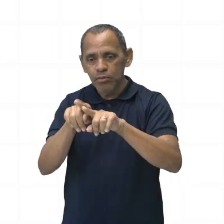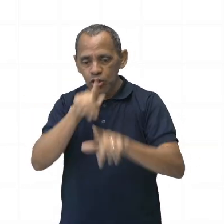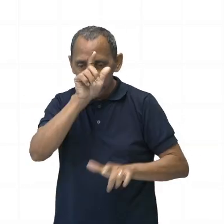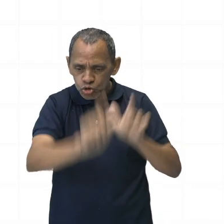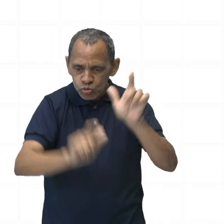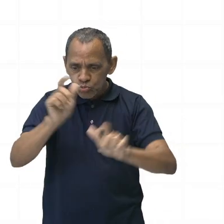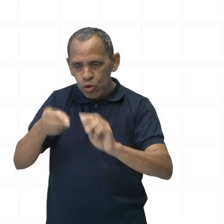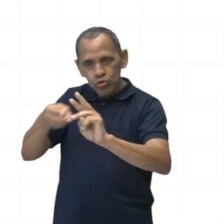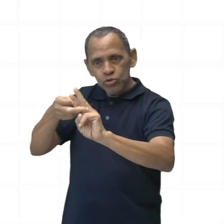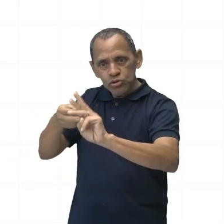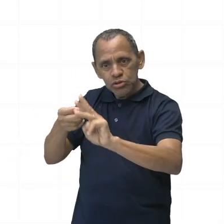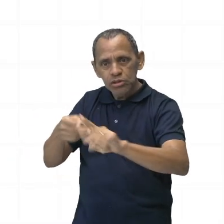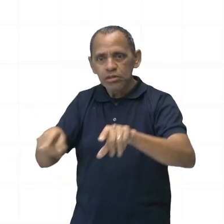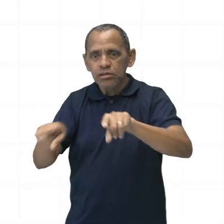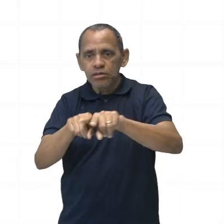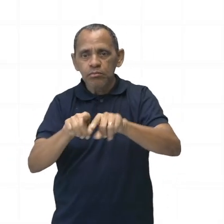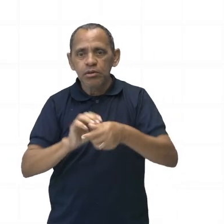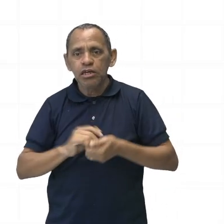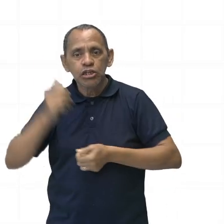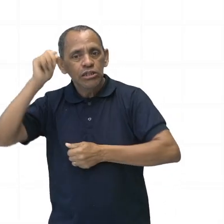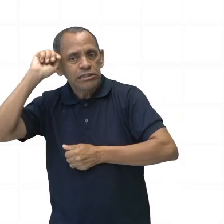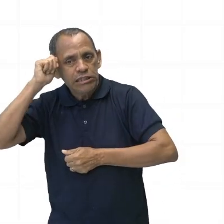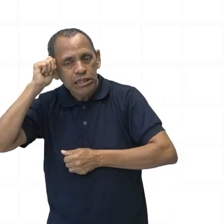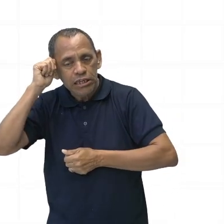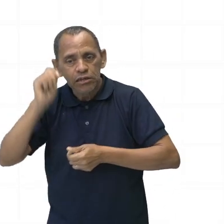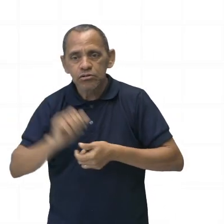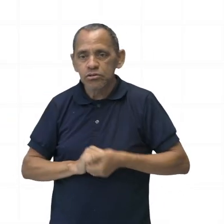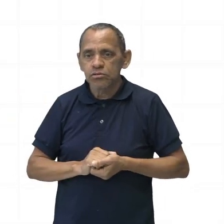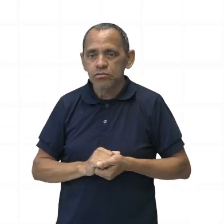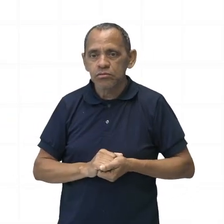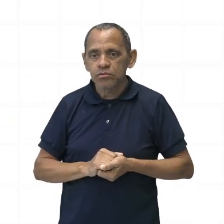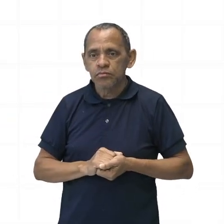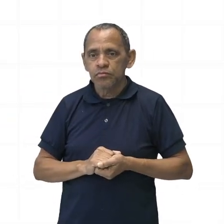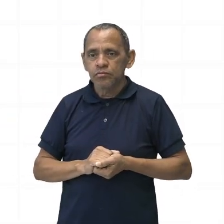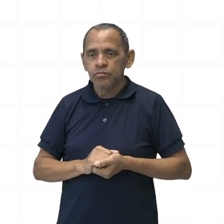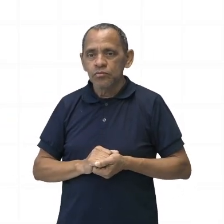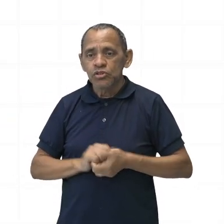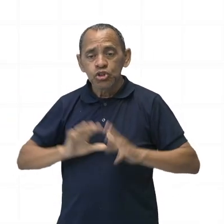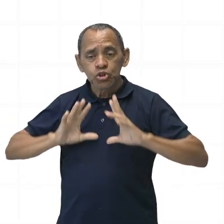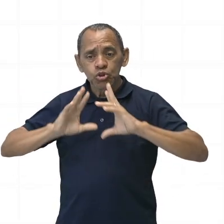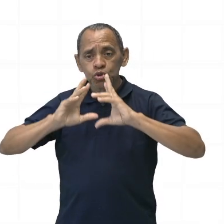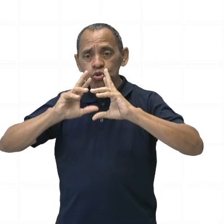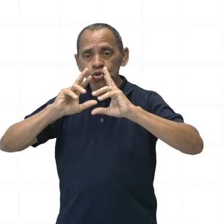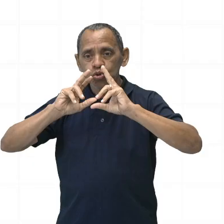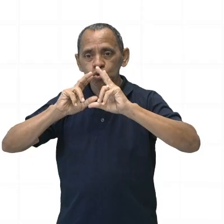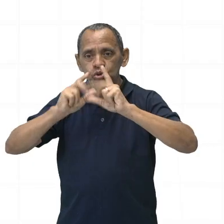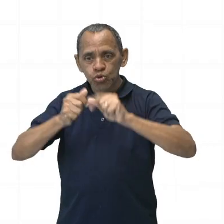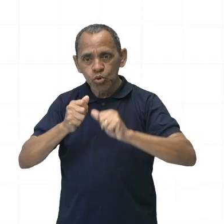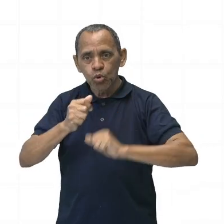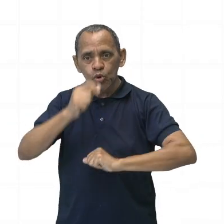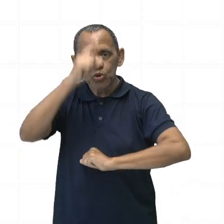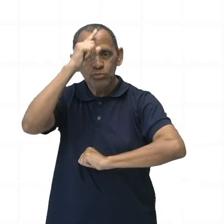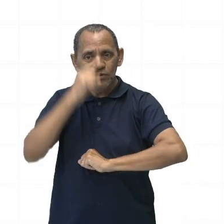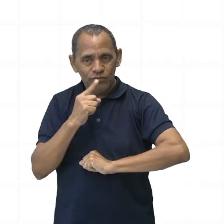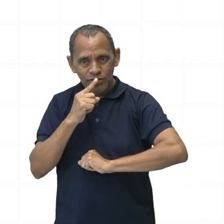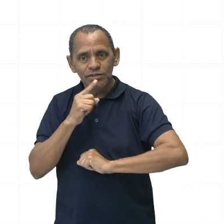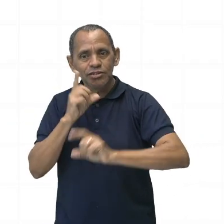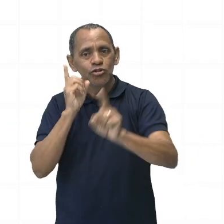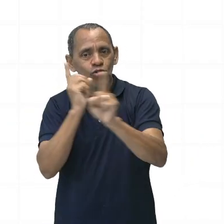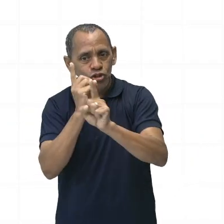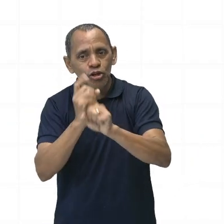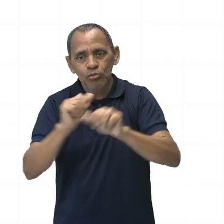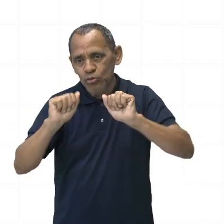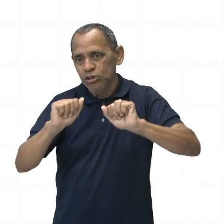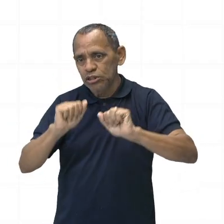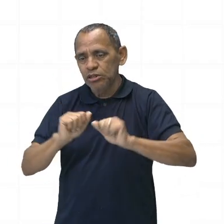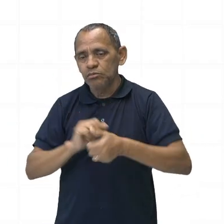tradicionais, dos negros, dos indígenas. Em todos esses rostos, temos um encontro com o outro que